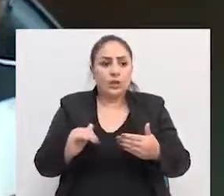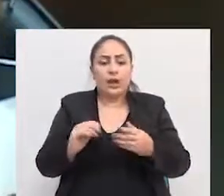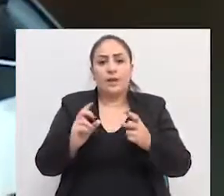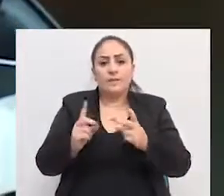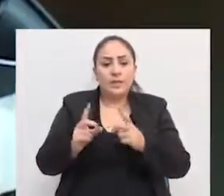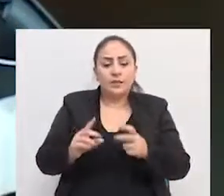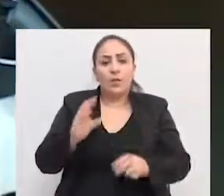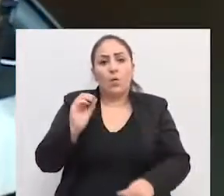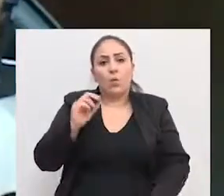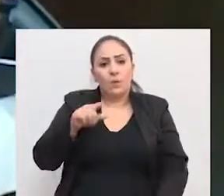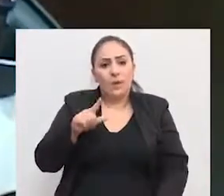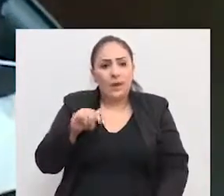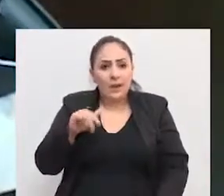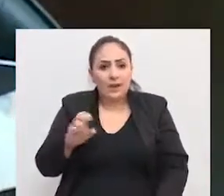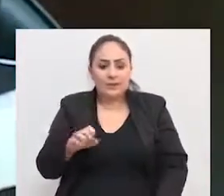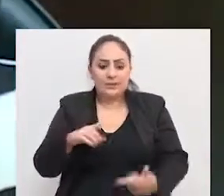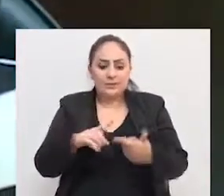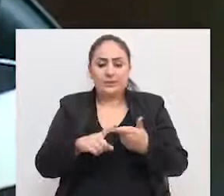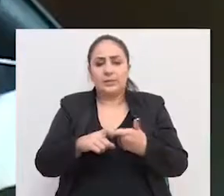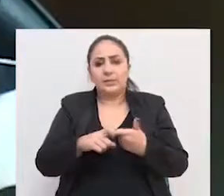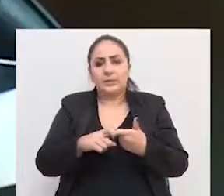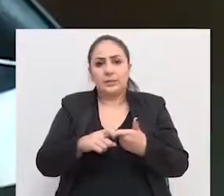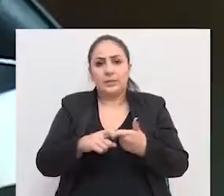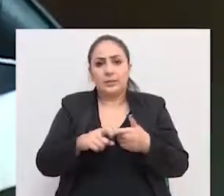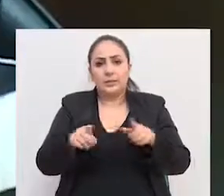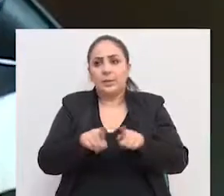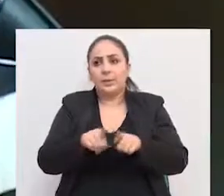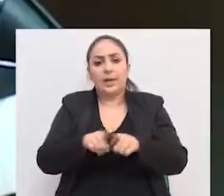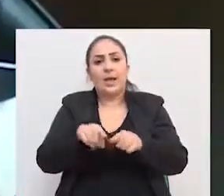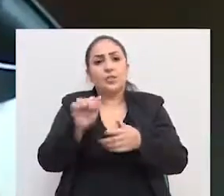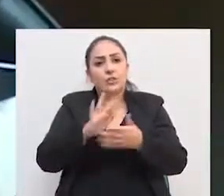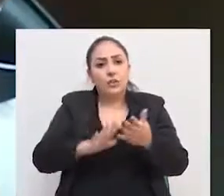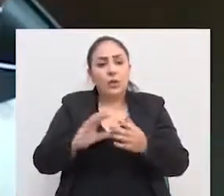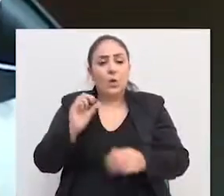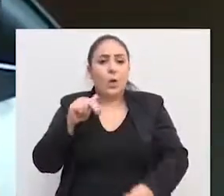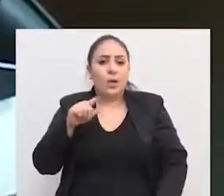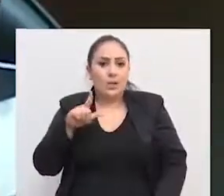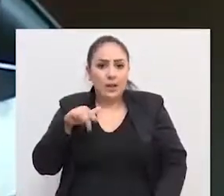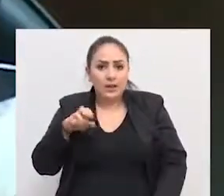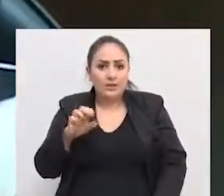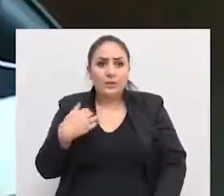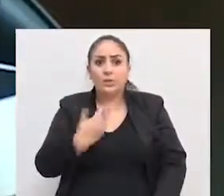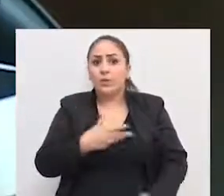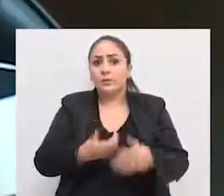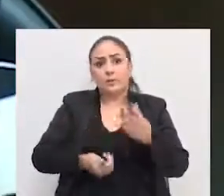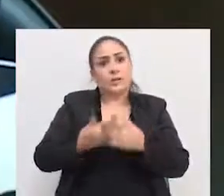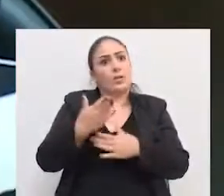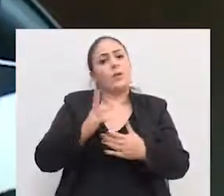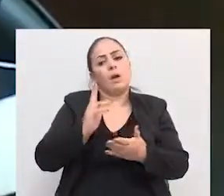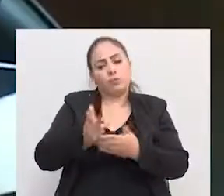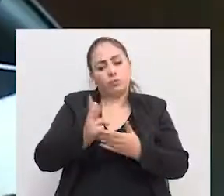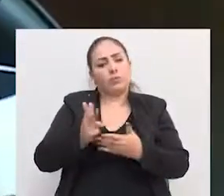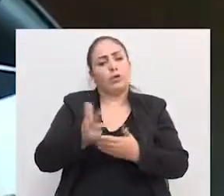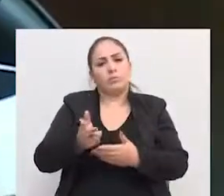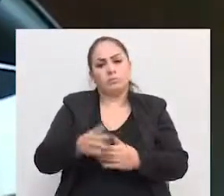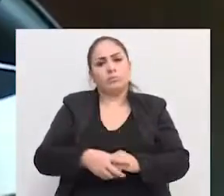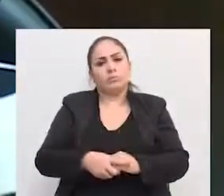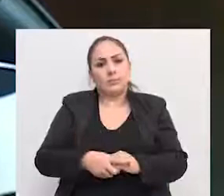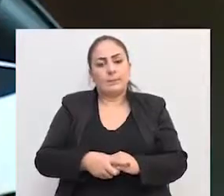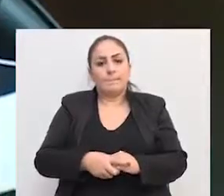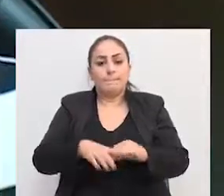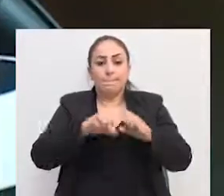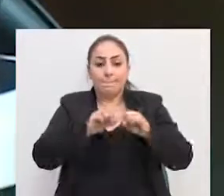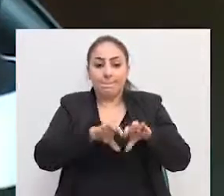das vendas online, né? Até de atividades online que a gente criou, isso vai ficar,